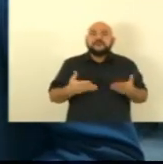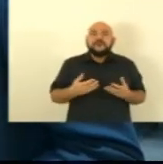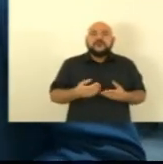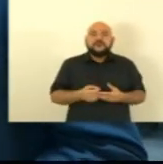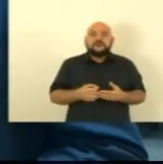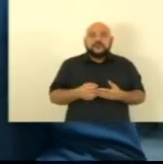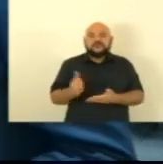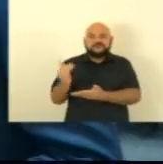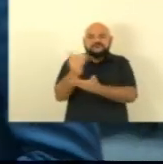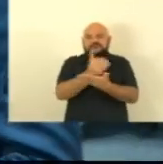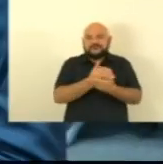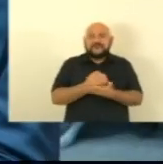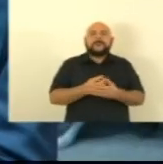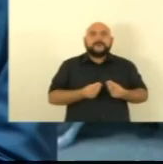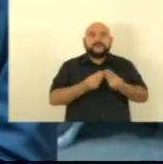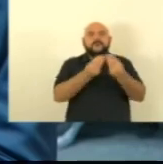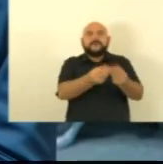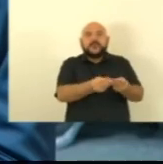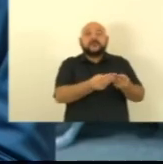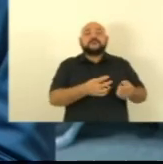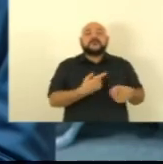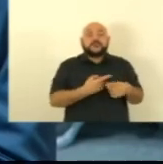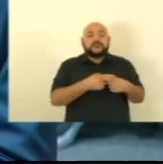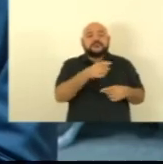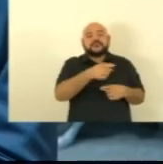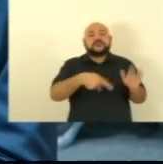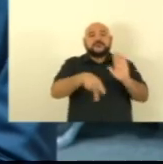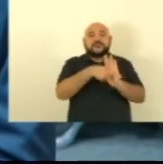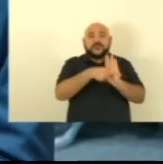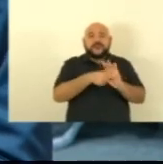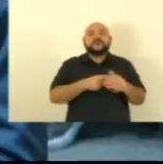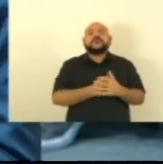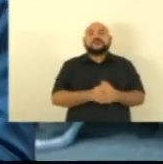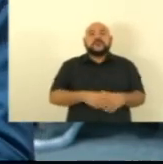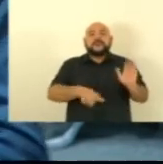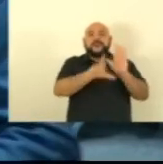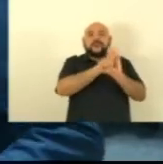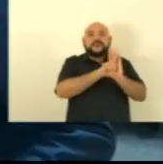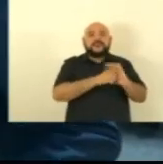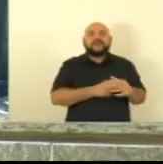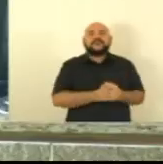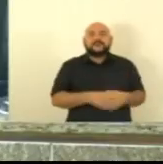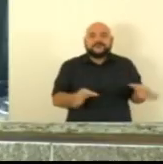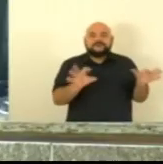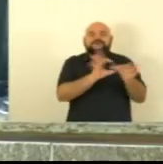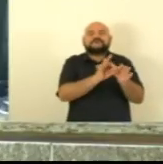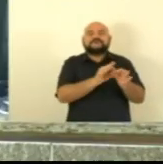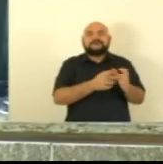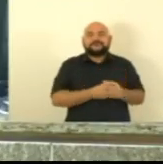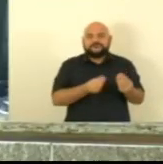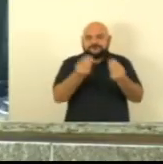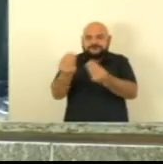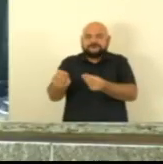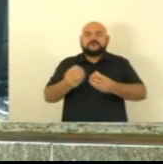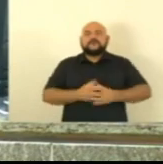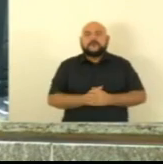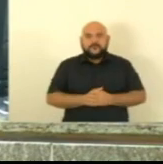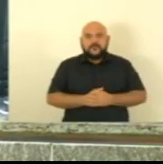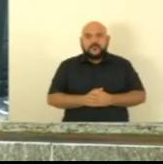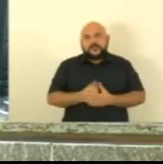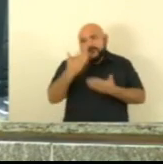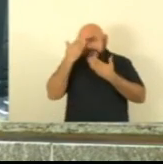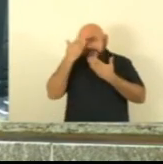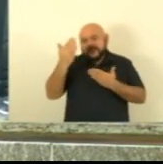comparecer pela constitucionalidade e legalidade da matéria e pela aprovação das comissões. Muito obrigado, deputado Mazinho. Coloca a